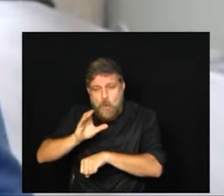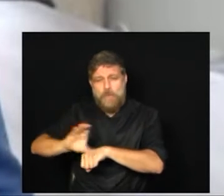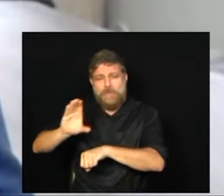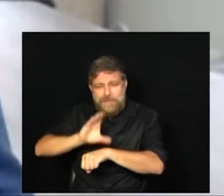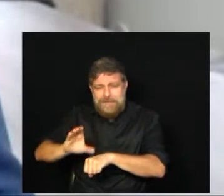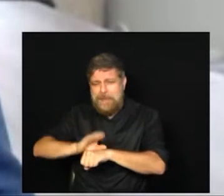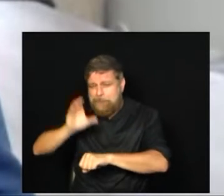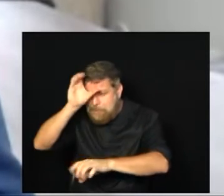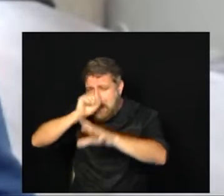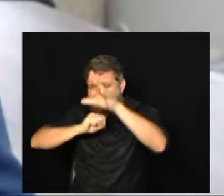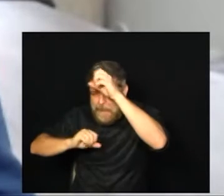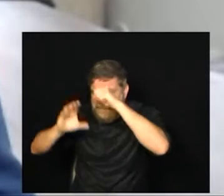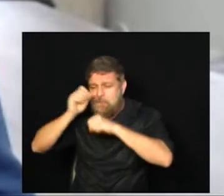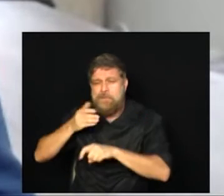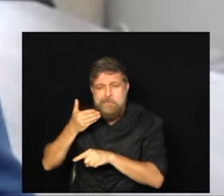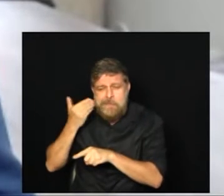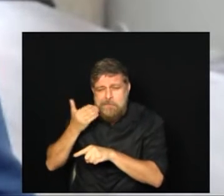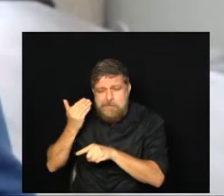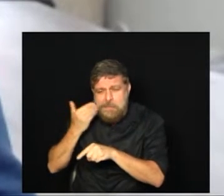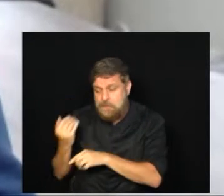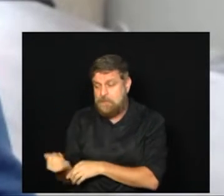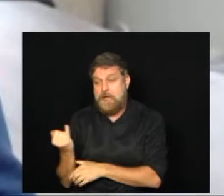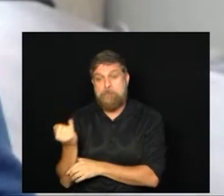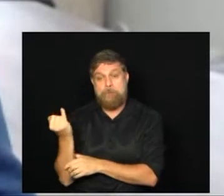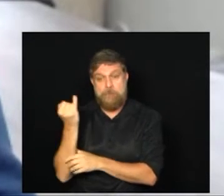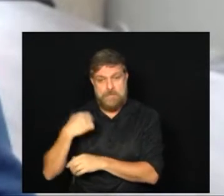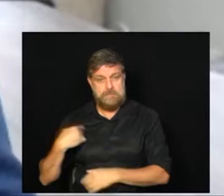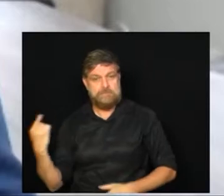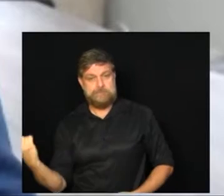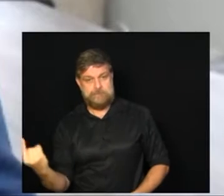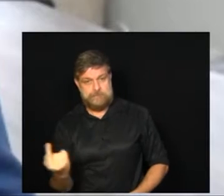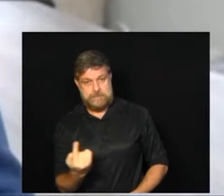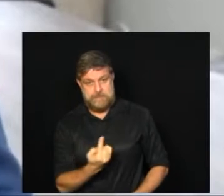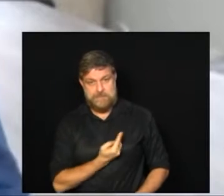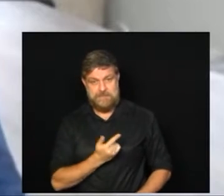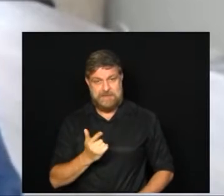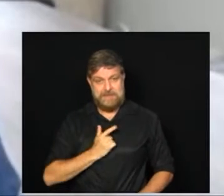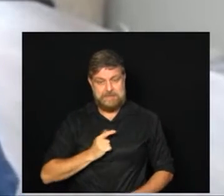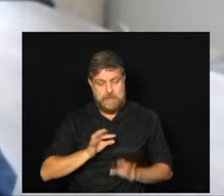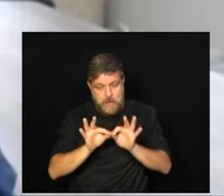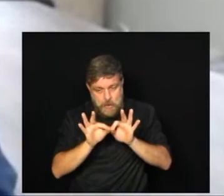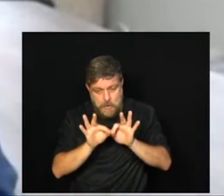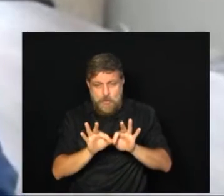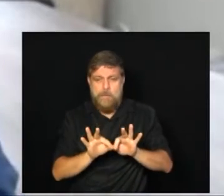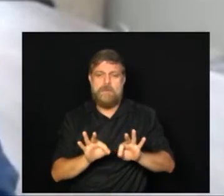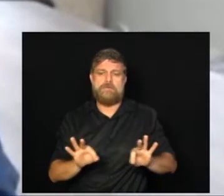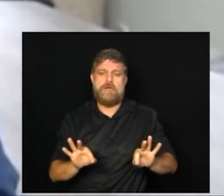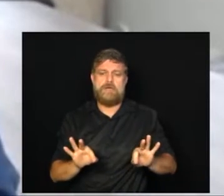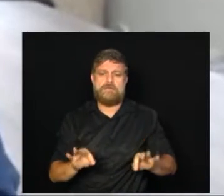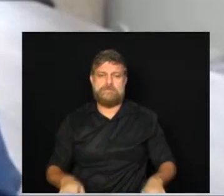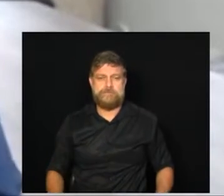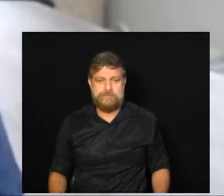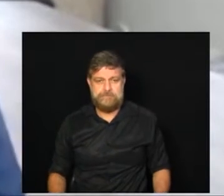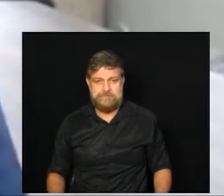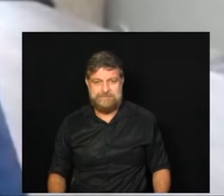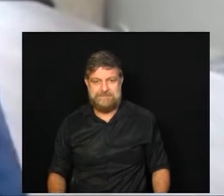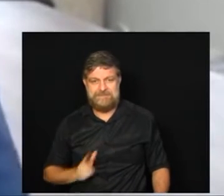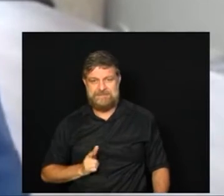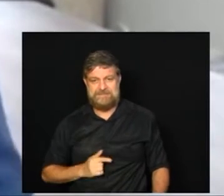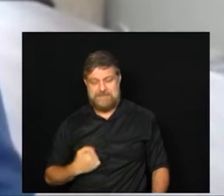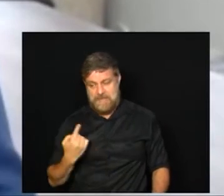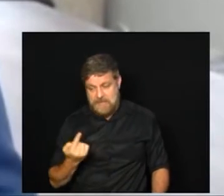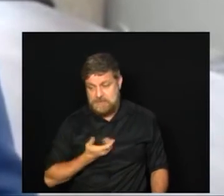diferentes. É muito importante a gente ter até essa humildade, né? Eu queria falar a ambição, né,